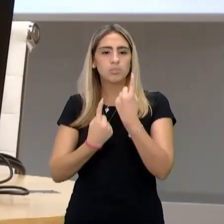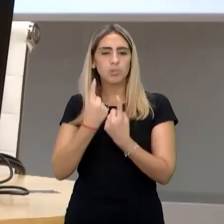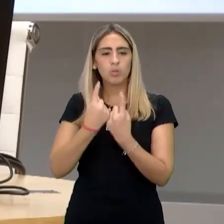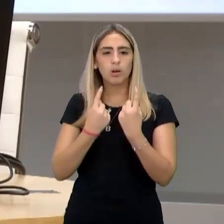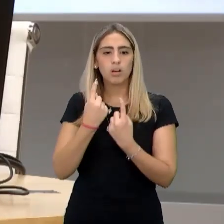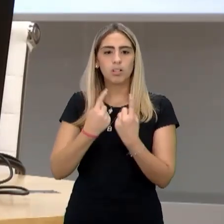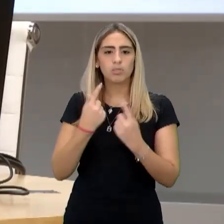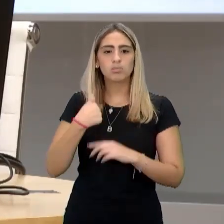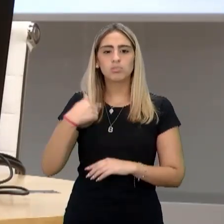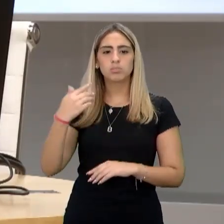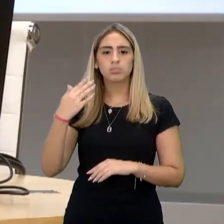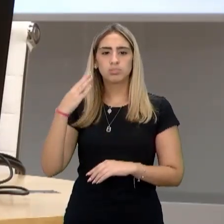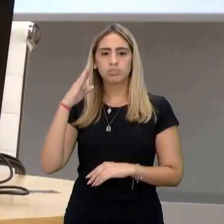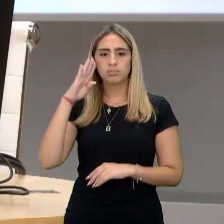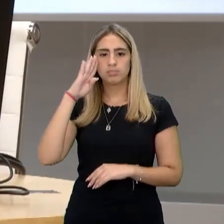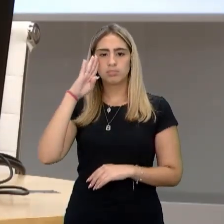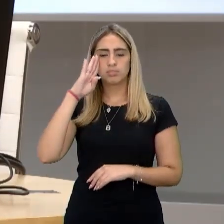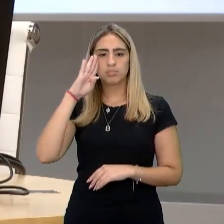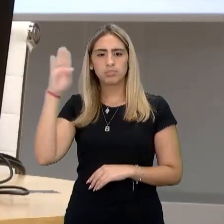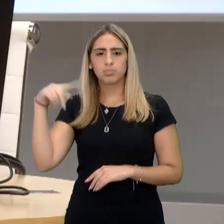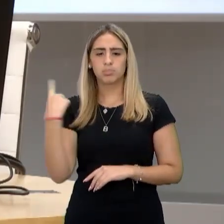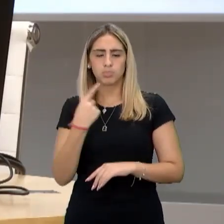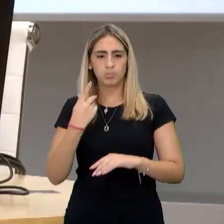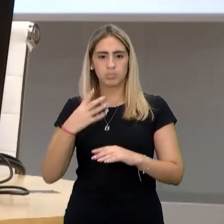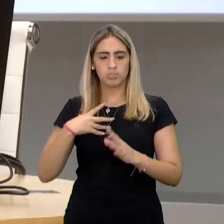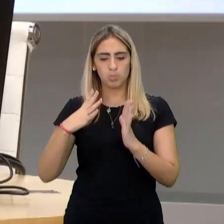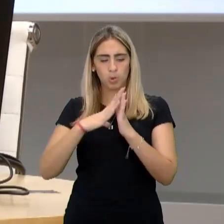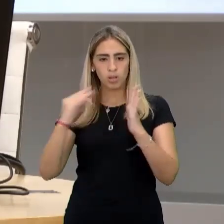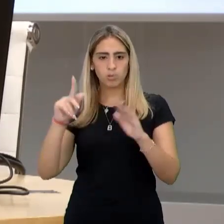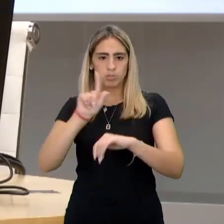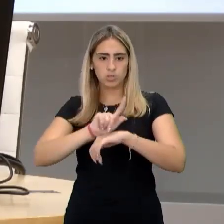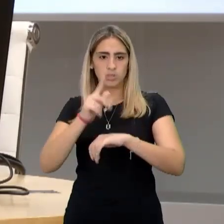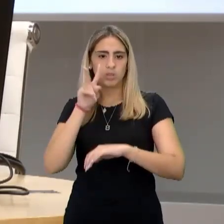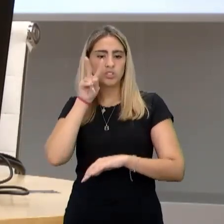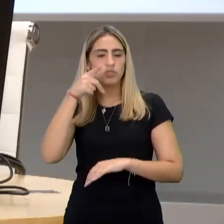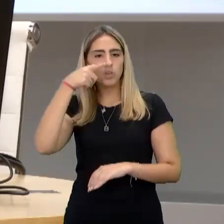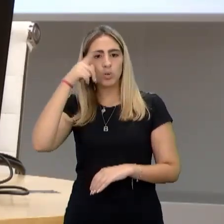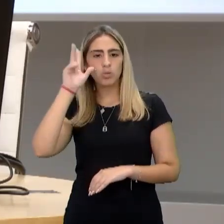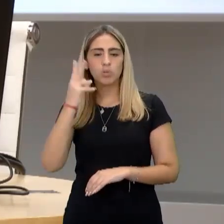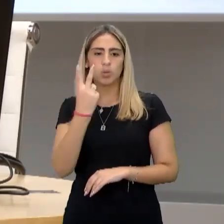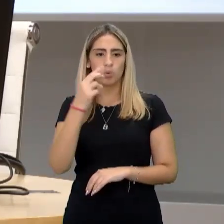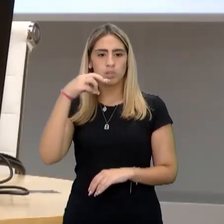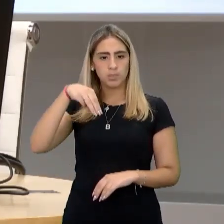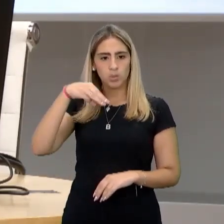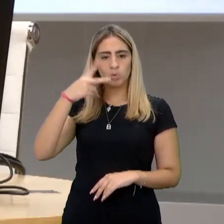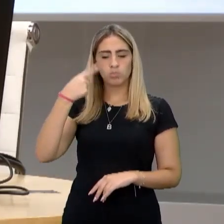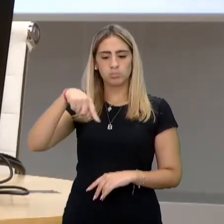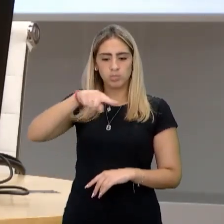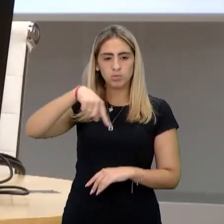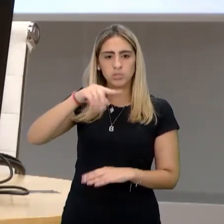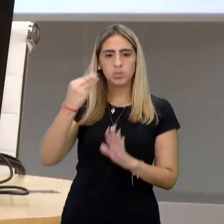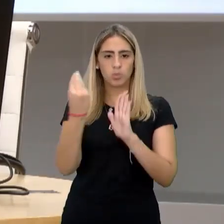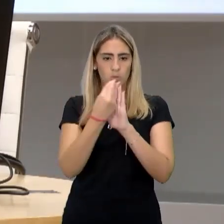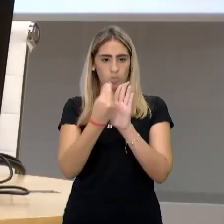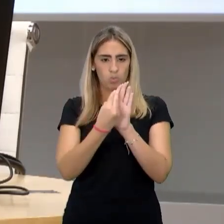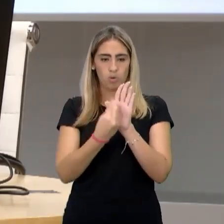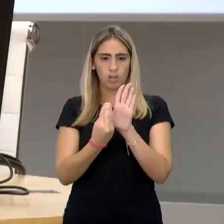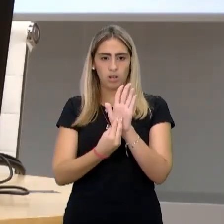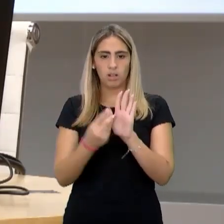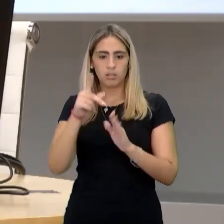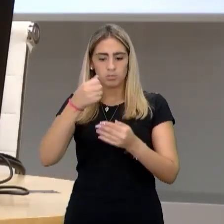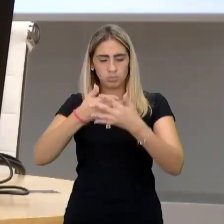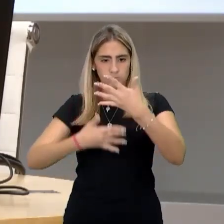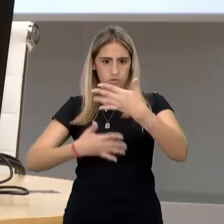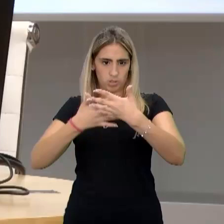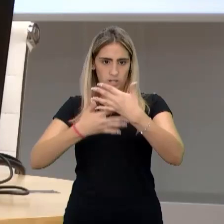5 premissas do modelo de gestão que a gente viu ontem, tá bom? Então eu vou dar também 2 minutinhos aí para vocês colocarem no chat